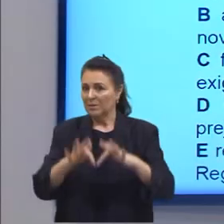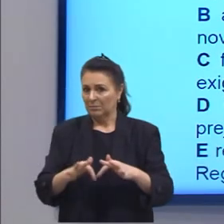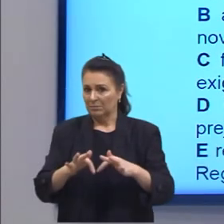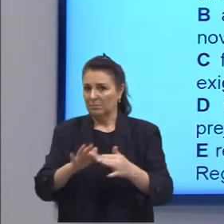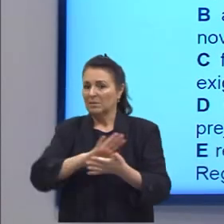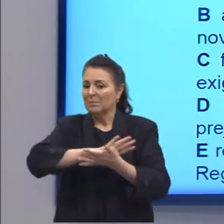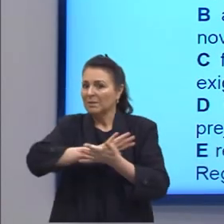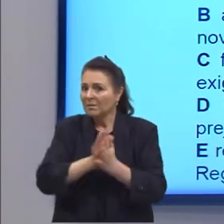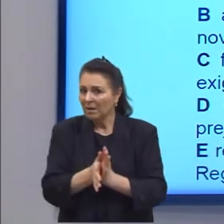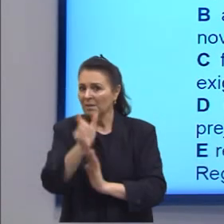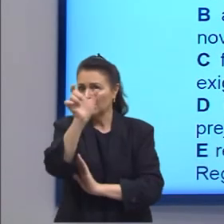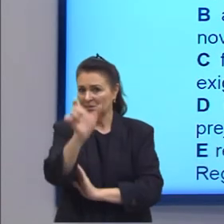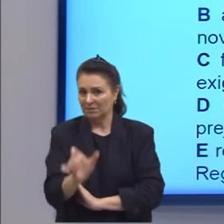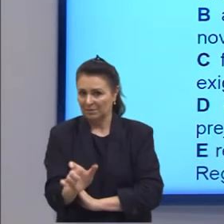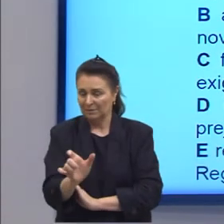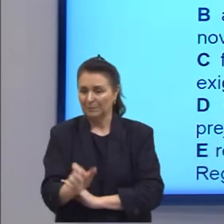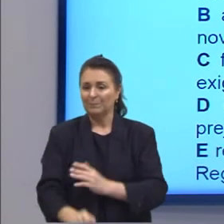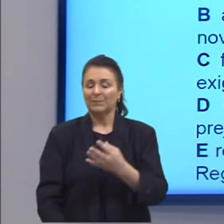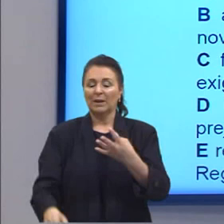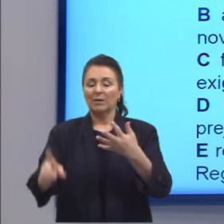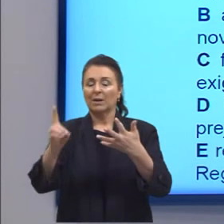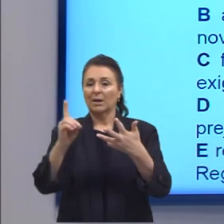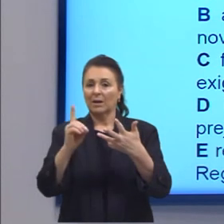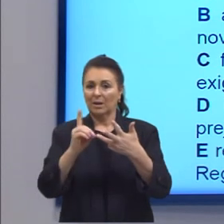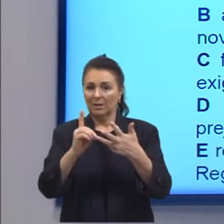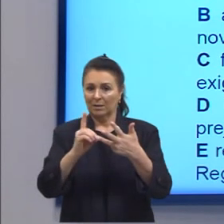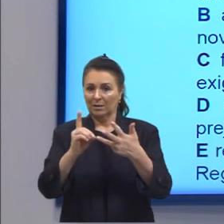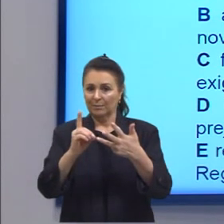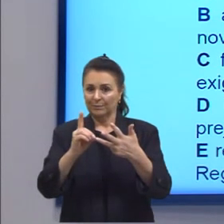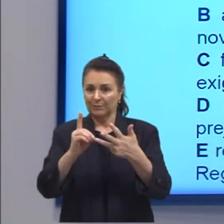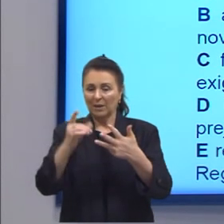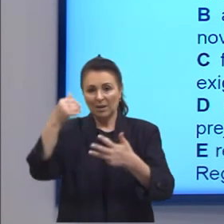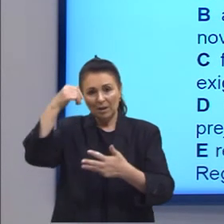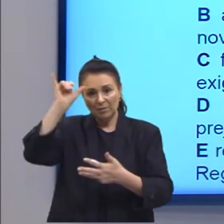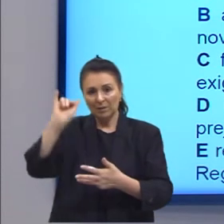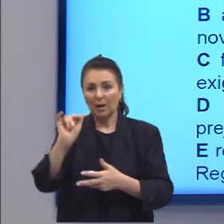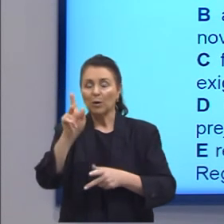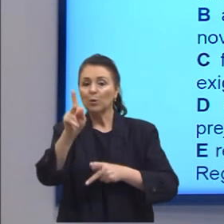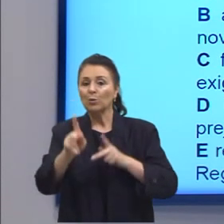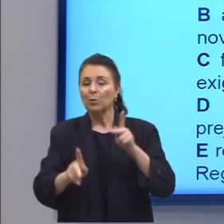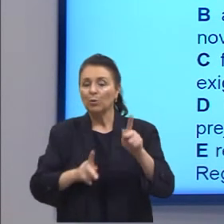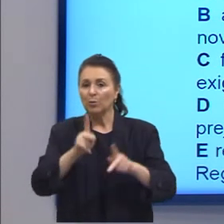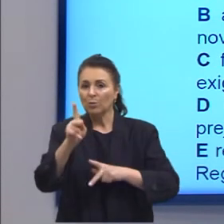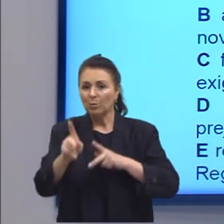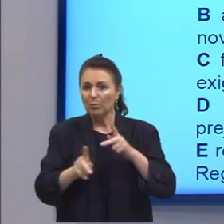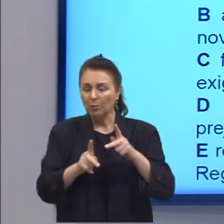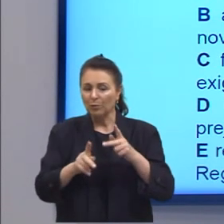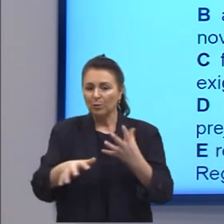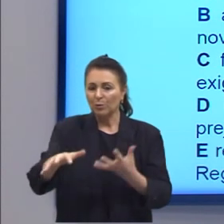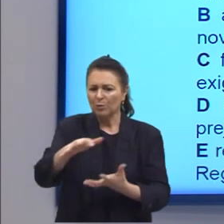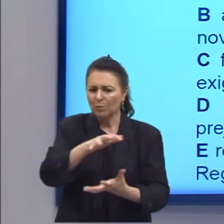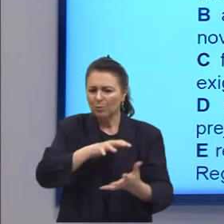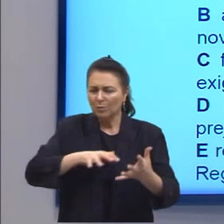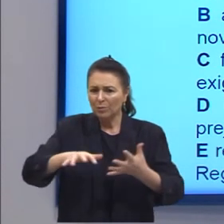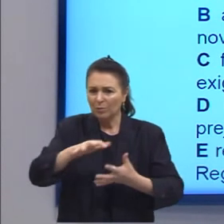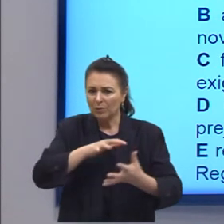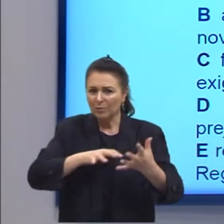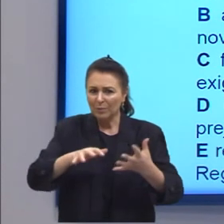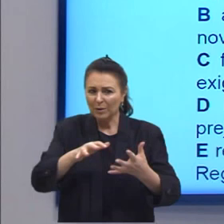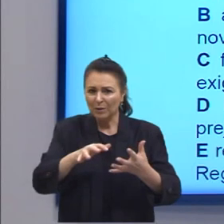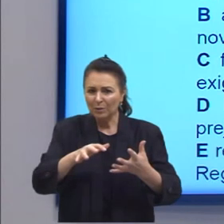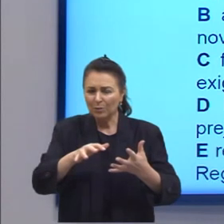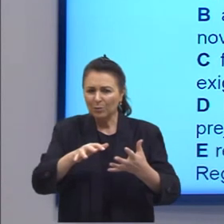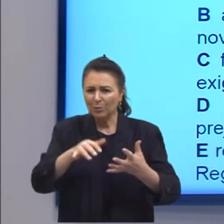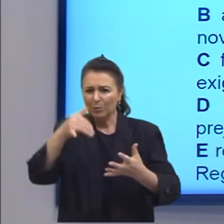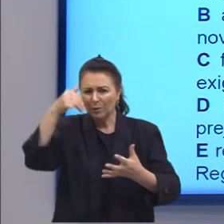pessoas a opção de impedir que o povo conferisse ao movimento um teor libertário o que terminaria